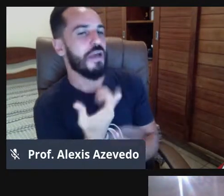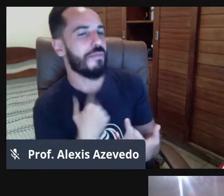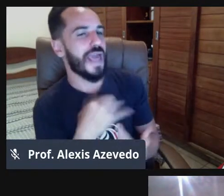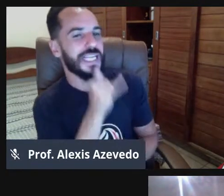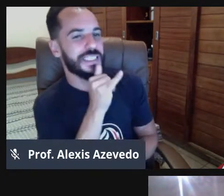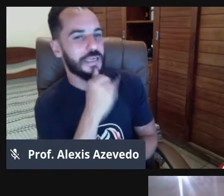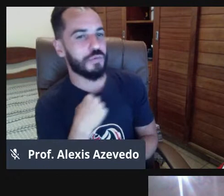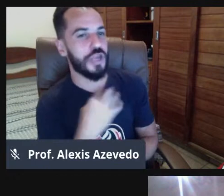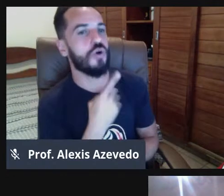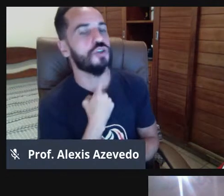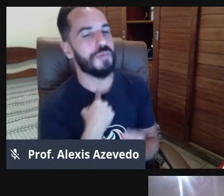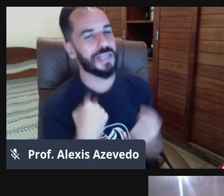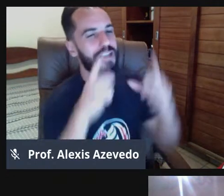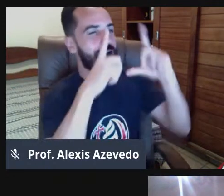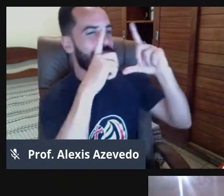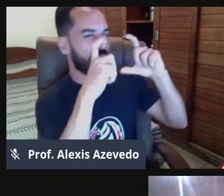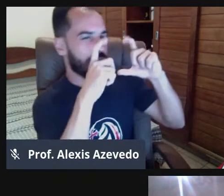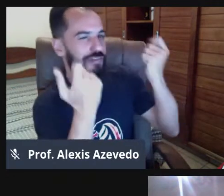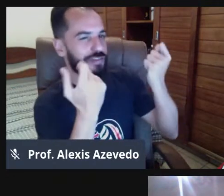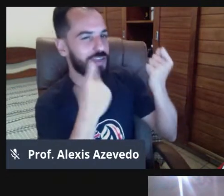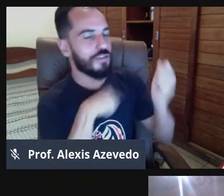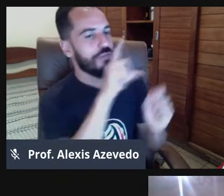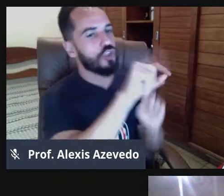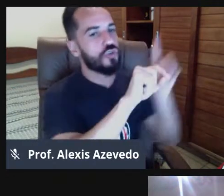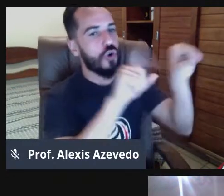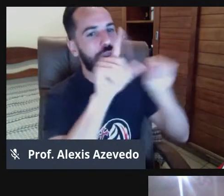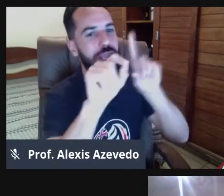na fotografia, enfim.